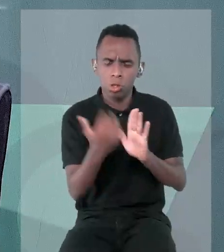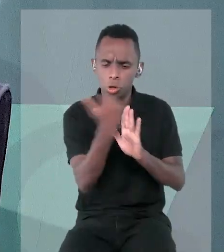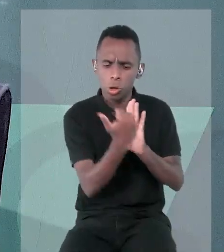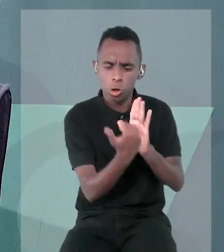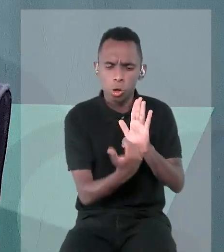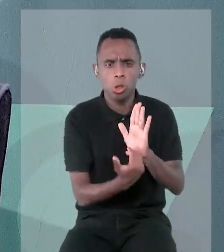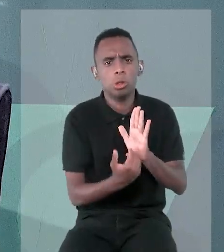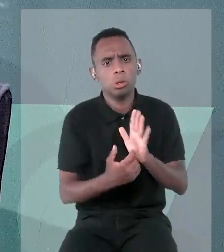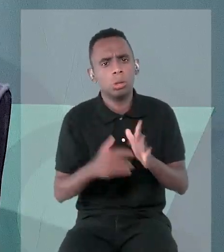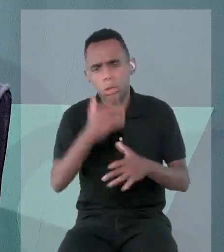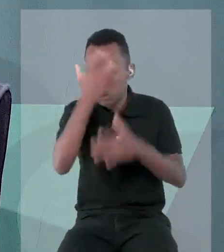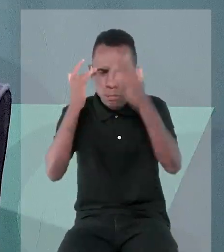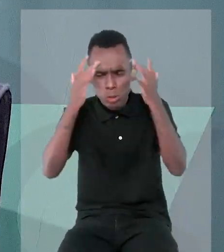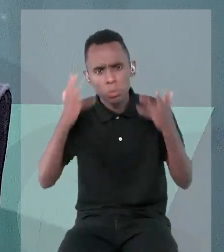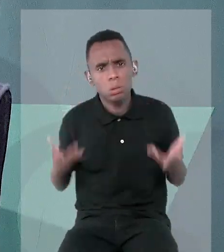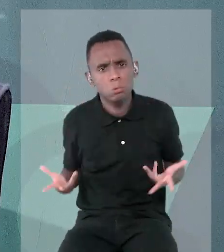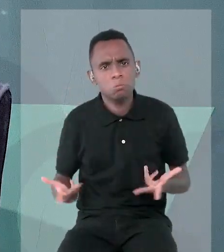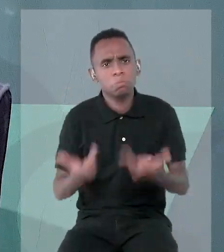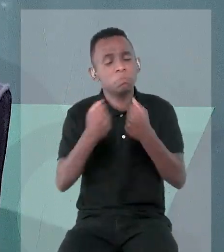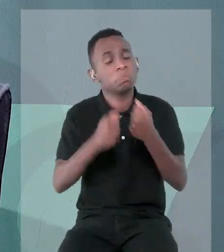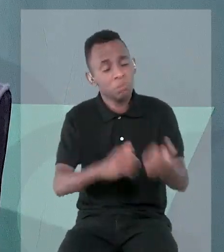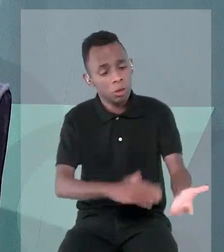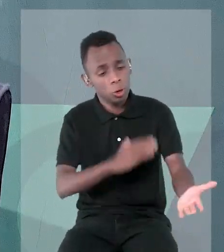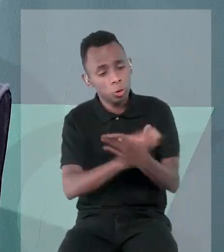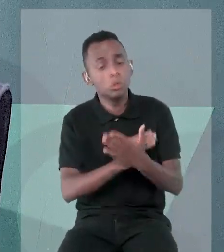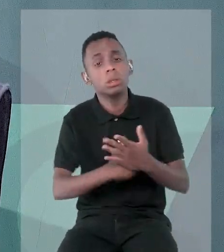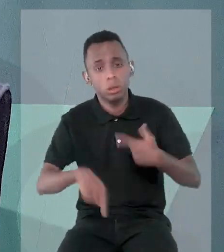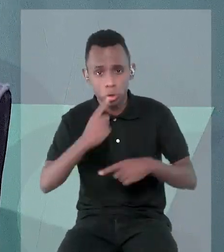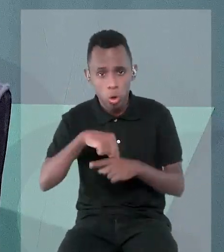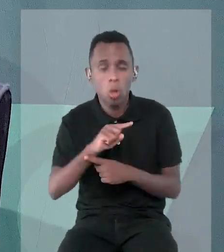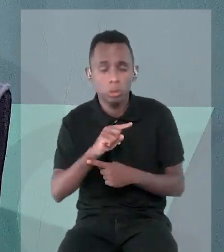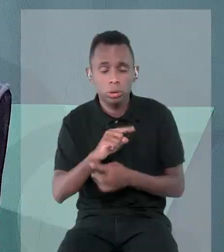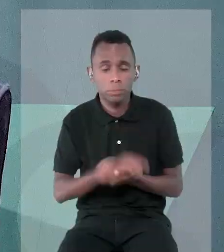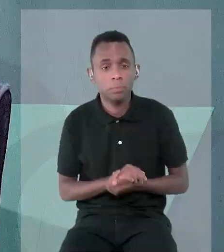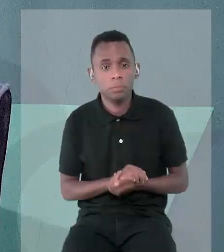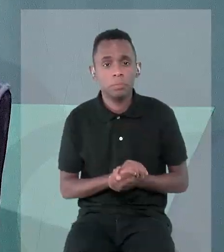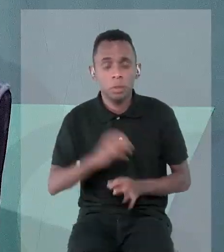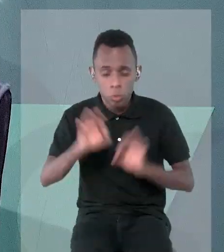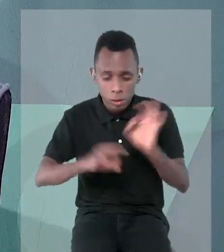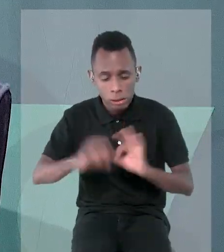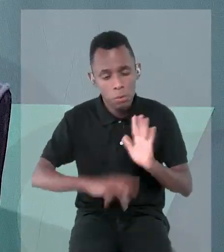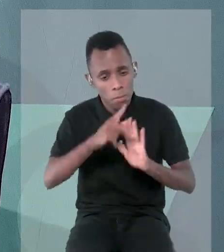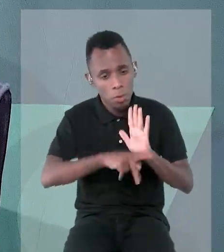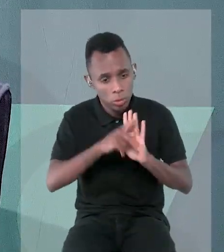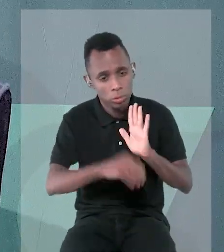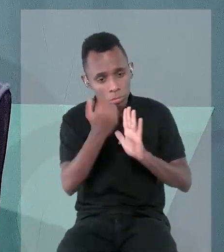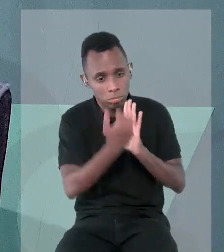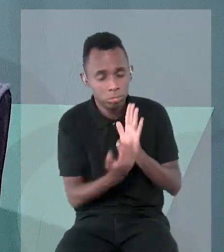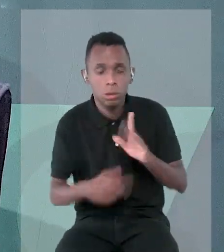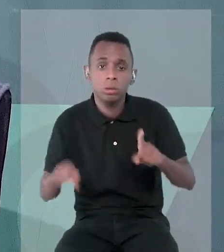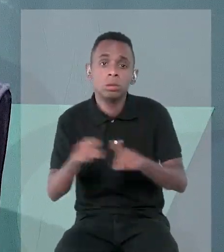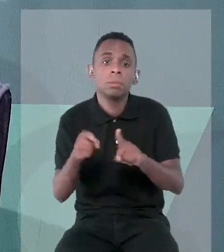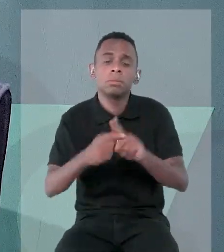com as melhores cabeças do Estado, ajudando a gente a formular esse programa e propor